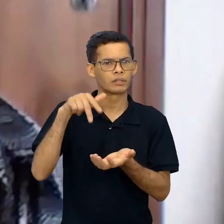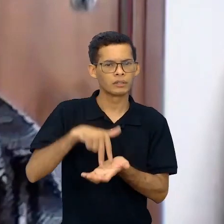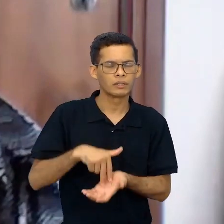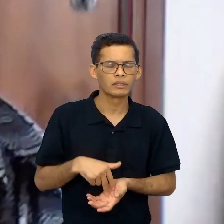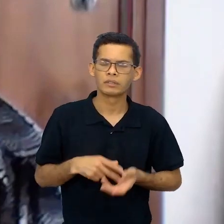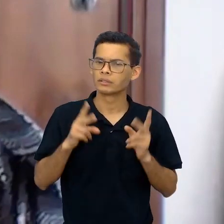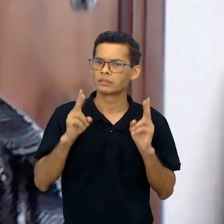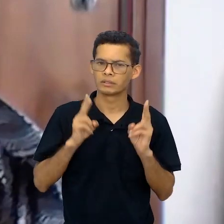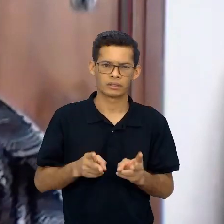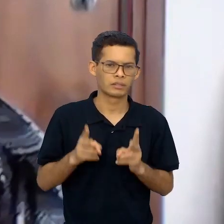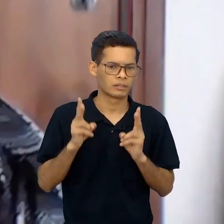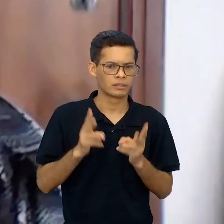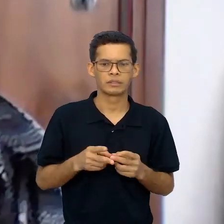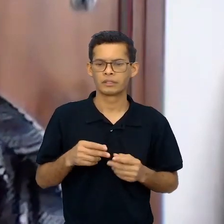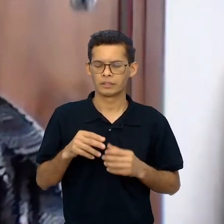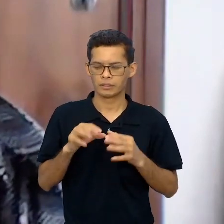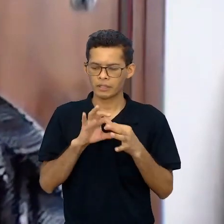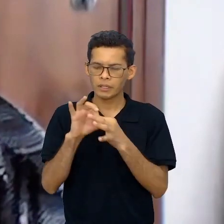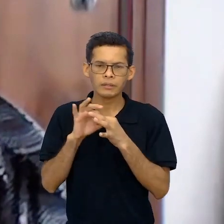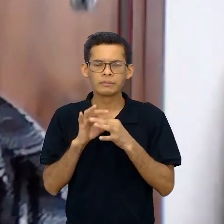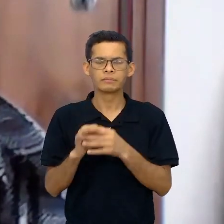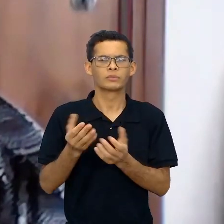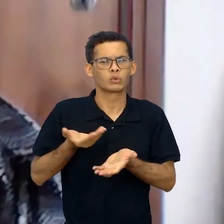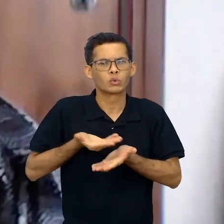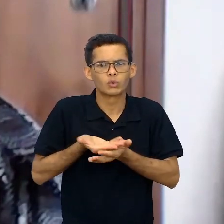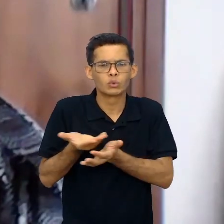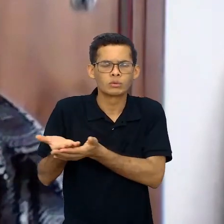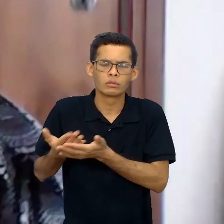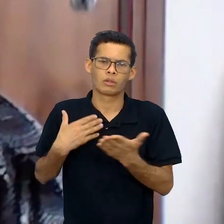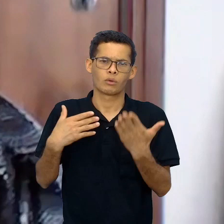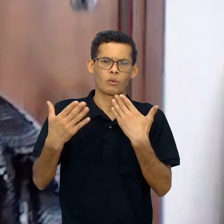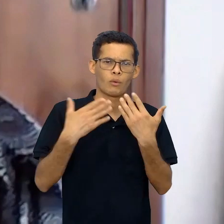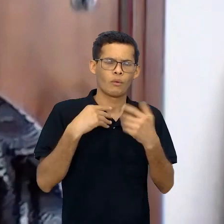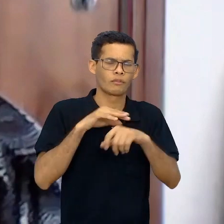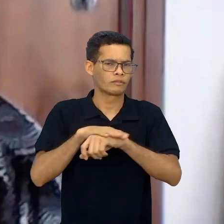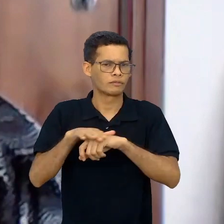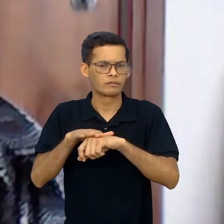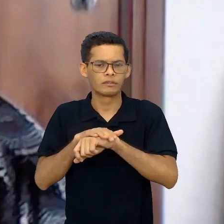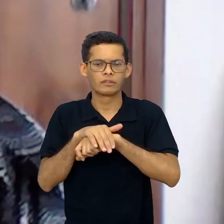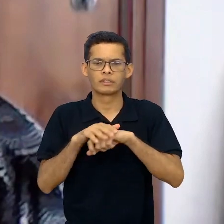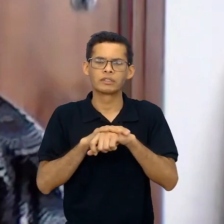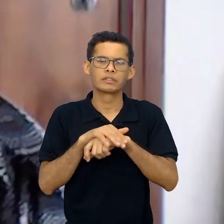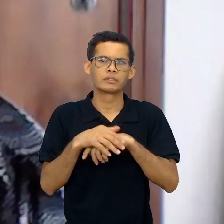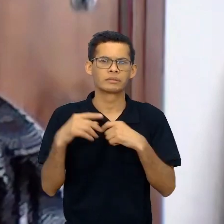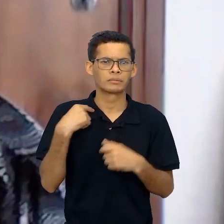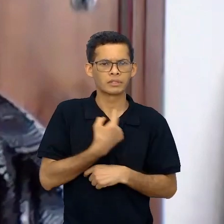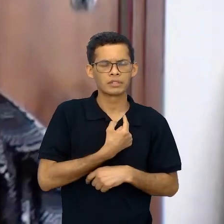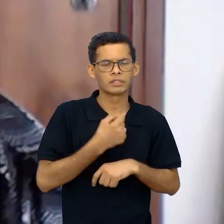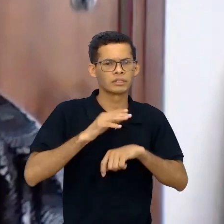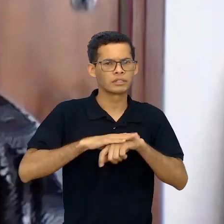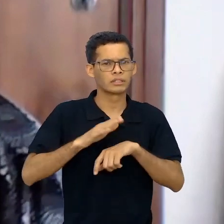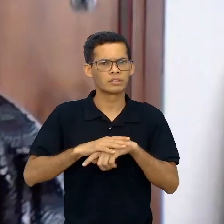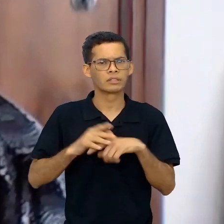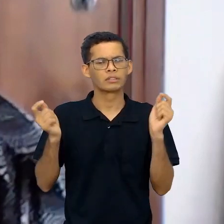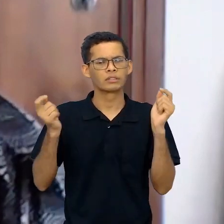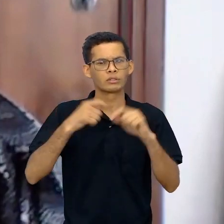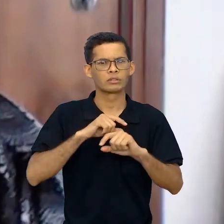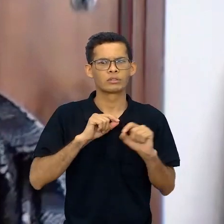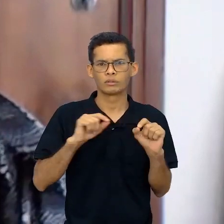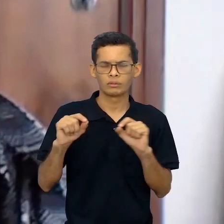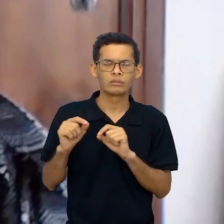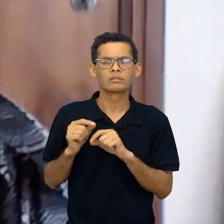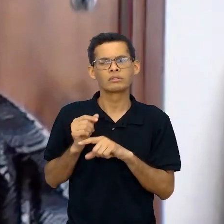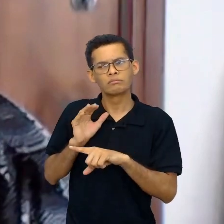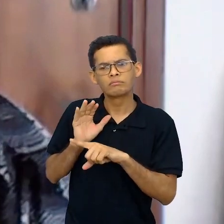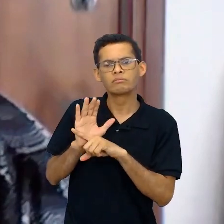sempre, toda semana estudando, toda semana conversando, para que a gente possa contribuir aí